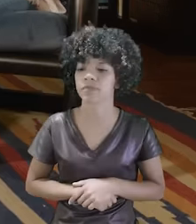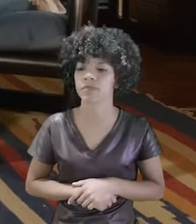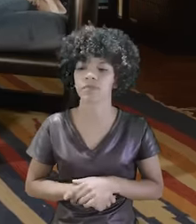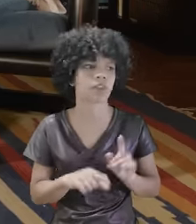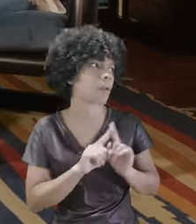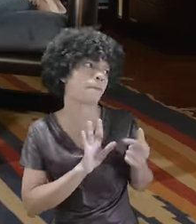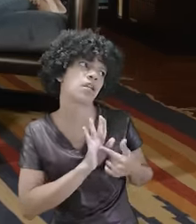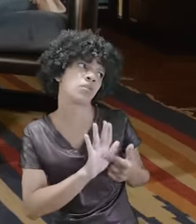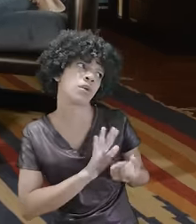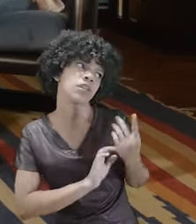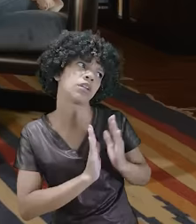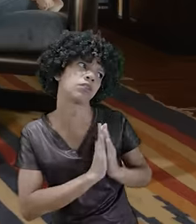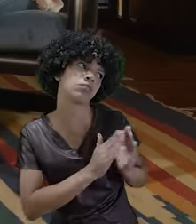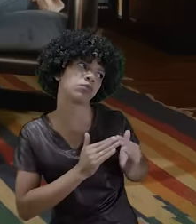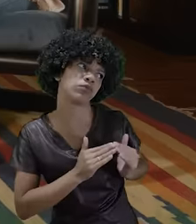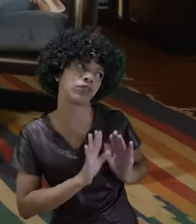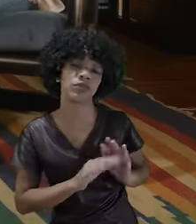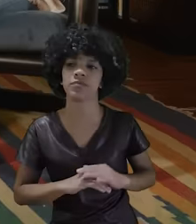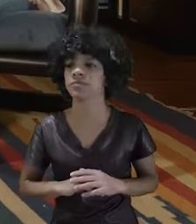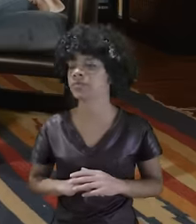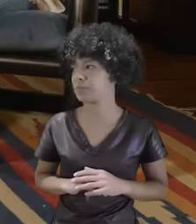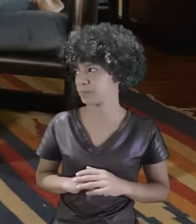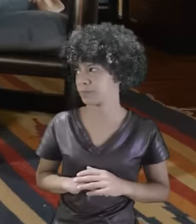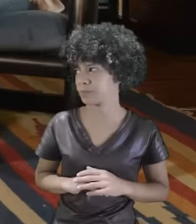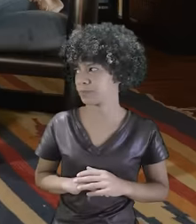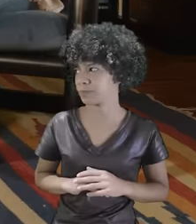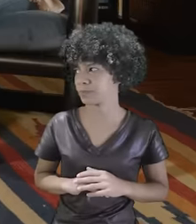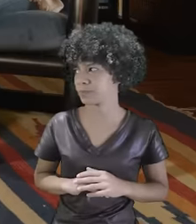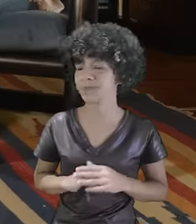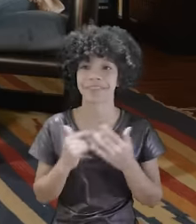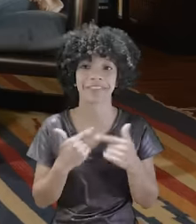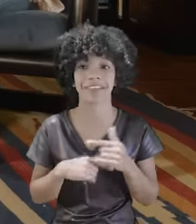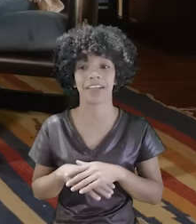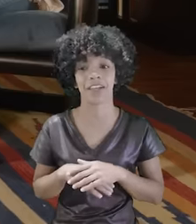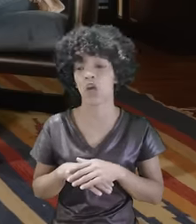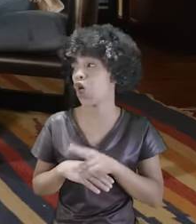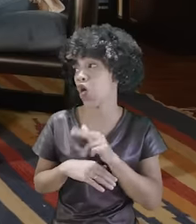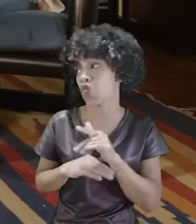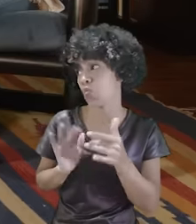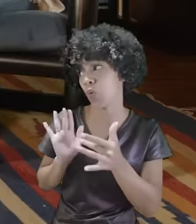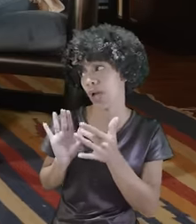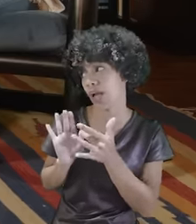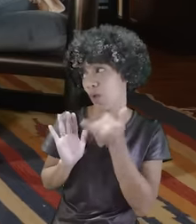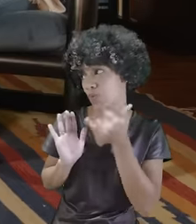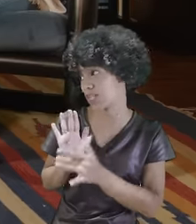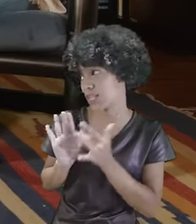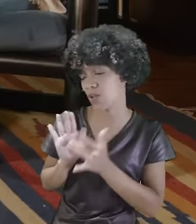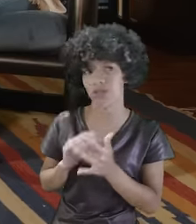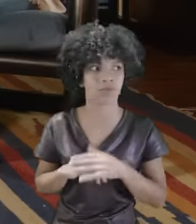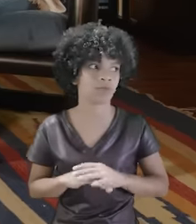mas não mostra coisa estranha por favor vou mostrar a Eu também nunca pega o celular dele viu que olha